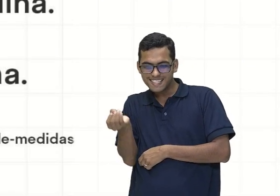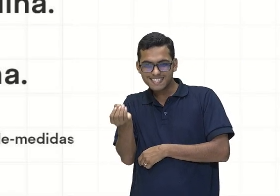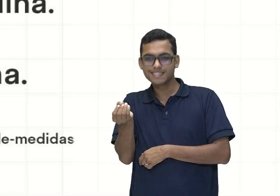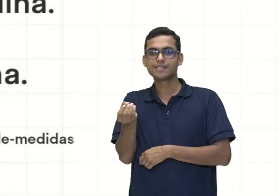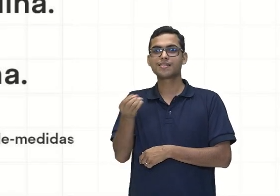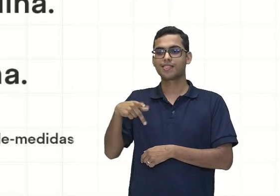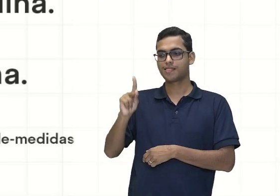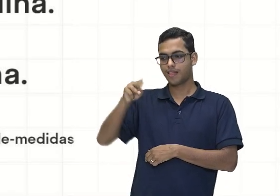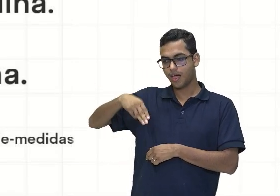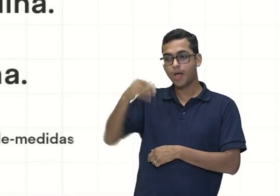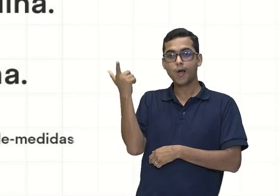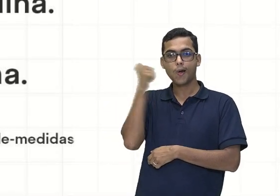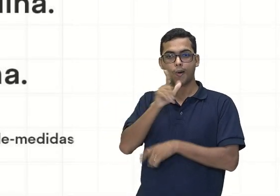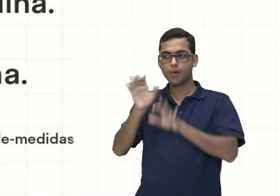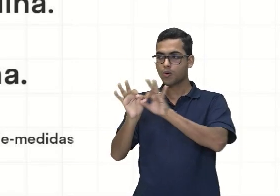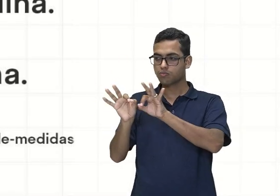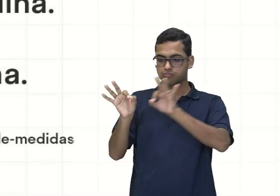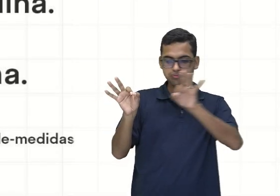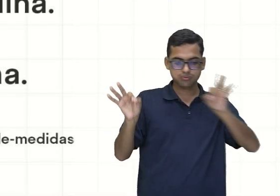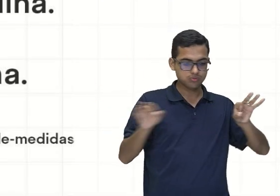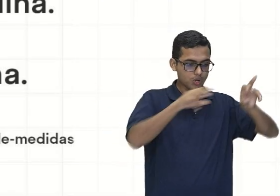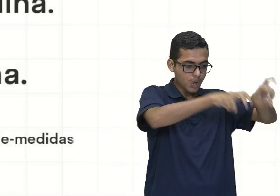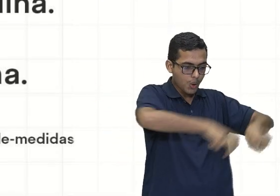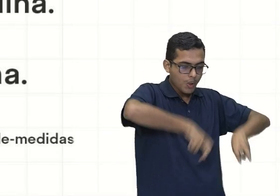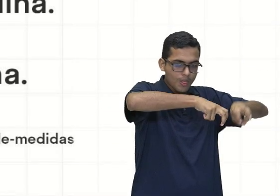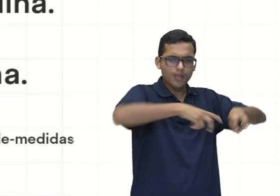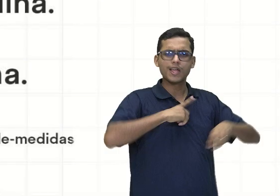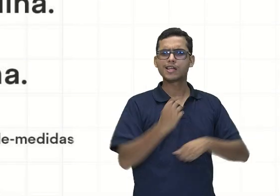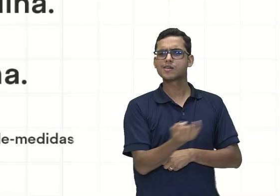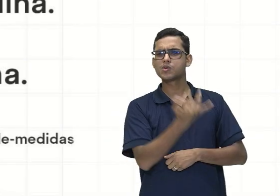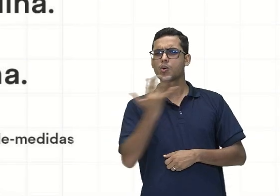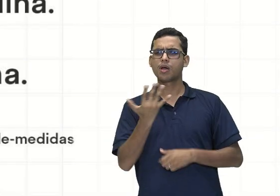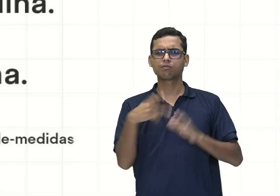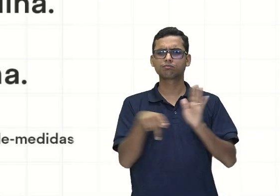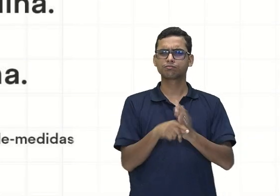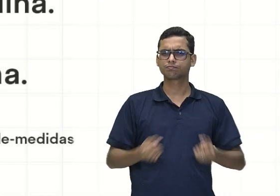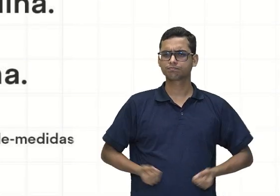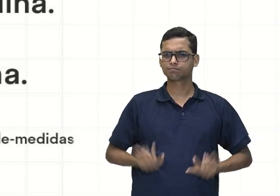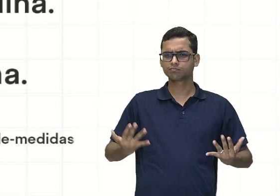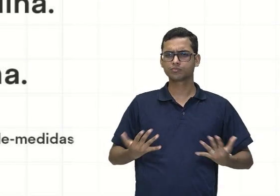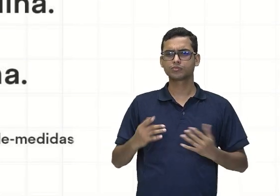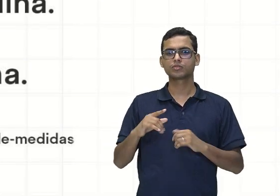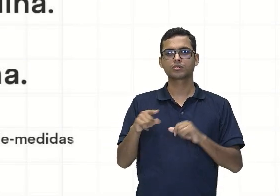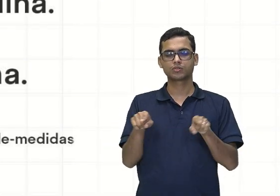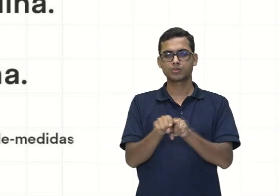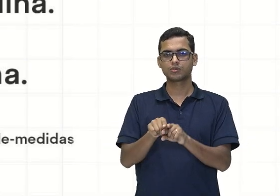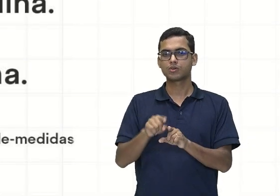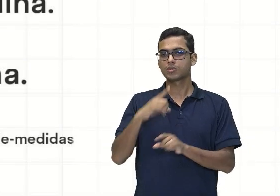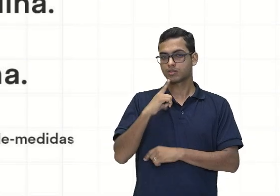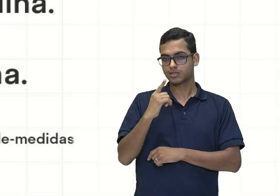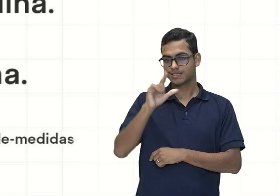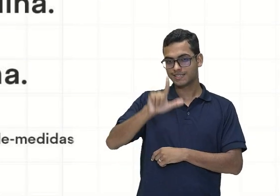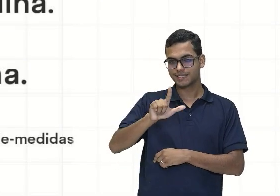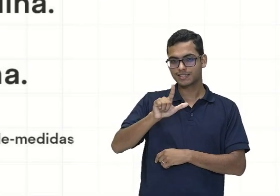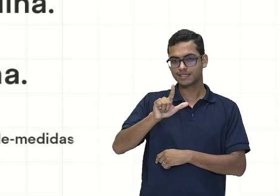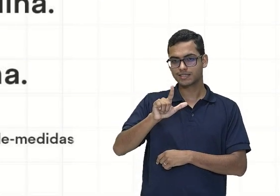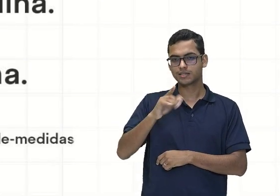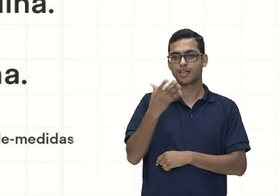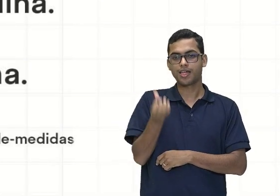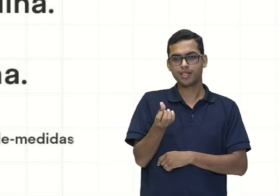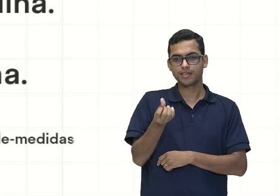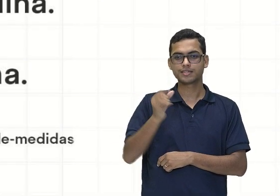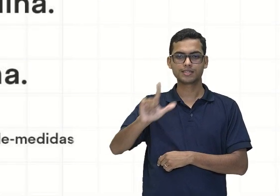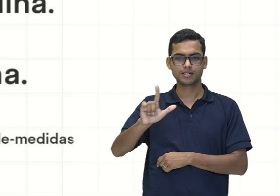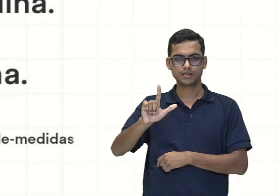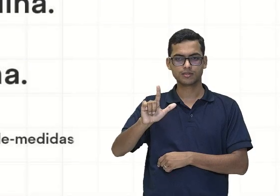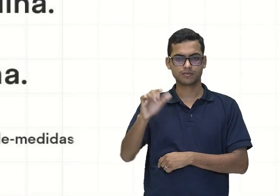que é exatamente o sítio, ele vai ter gasto quanto? Ele vai ter gasto 6 litros